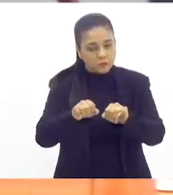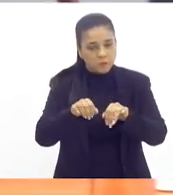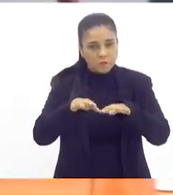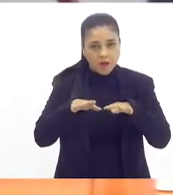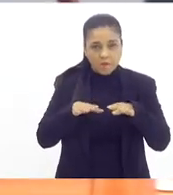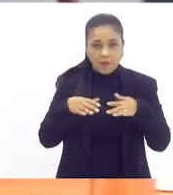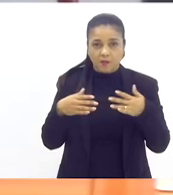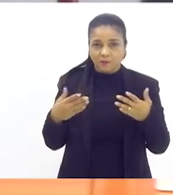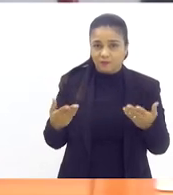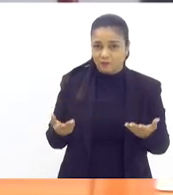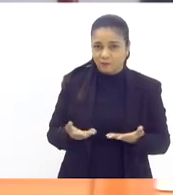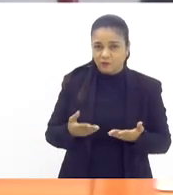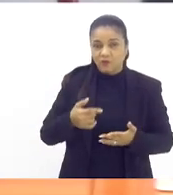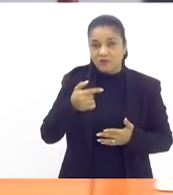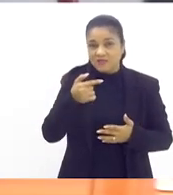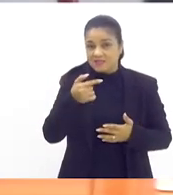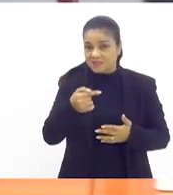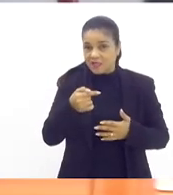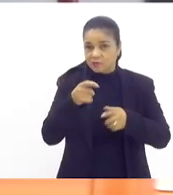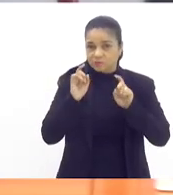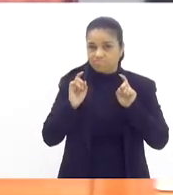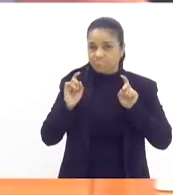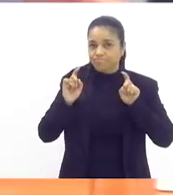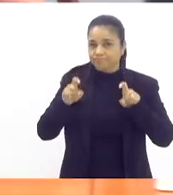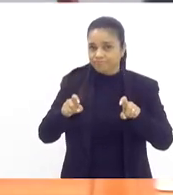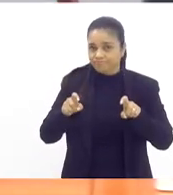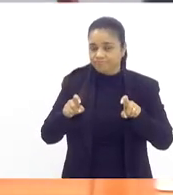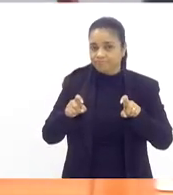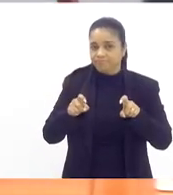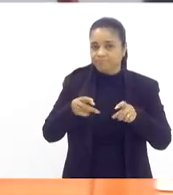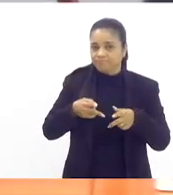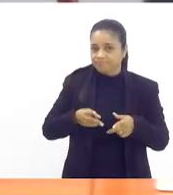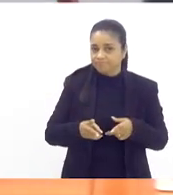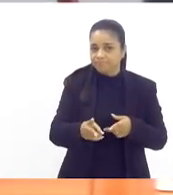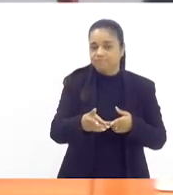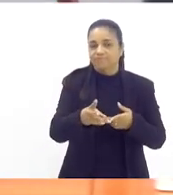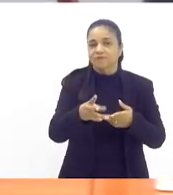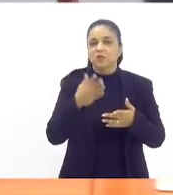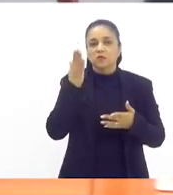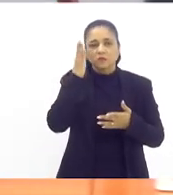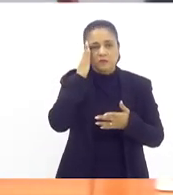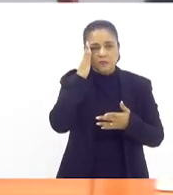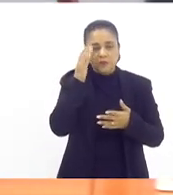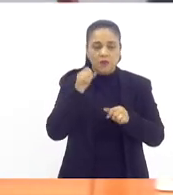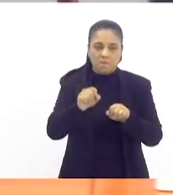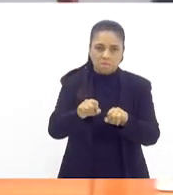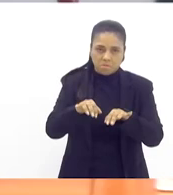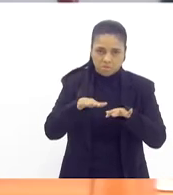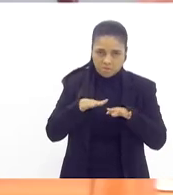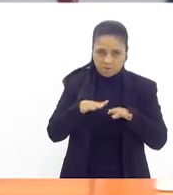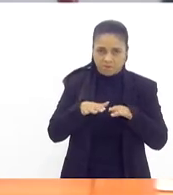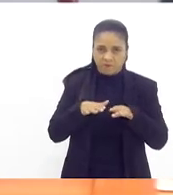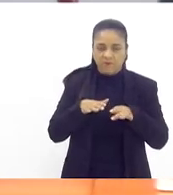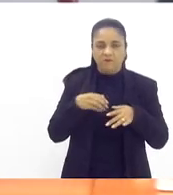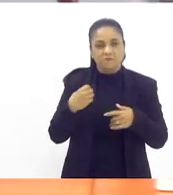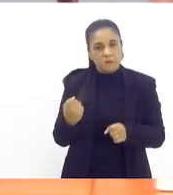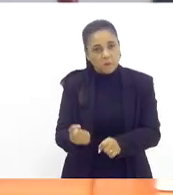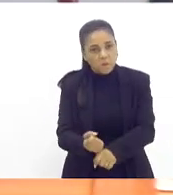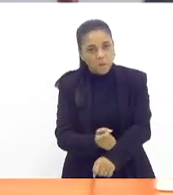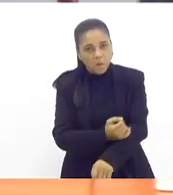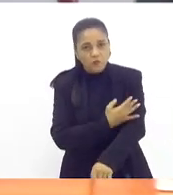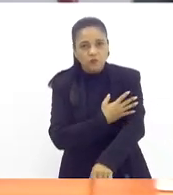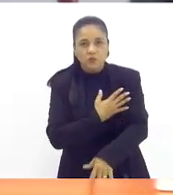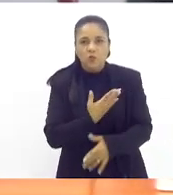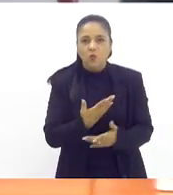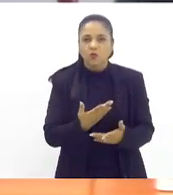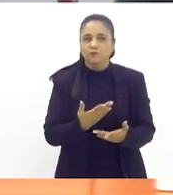no meu sétimo mandato consecutivo. Então, eu sei o que é o parlamento, né? Então, a gente vai ter emoções fortes aí,